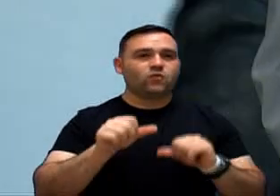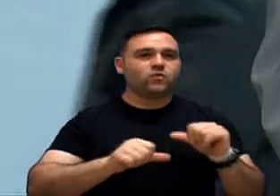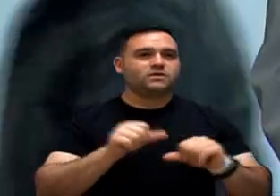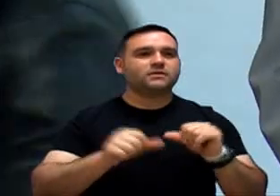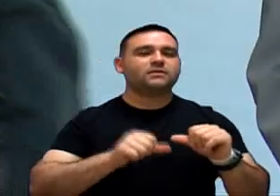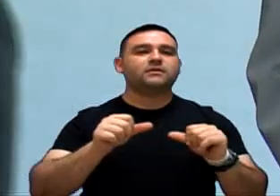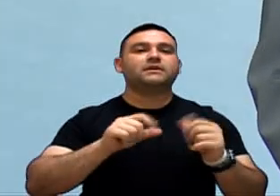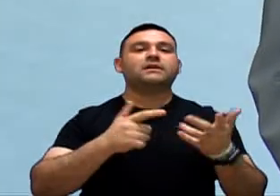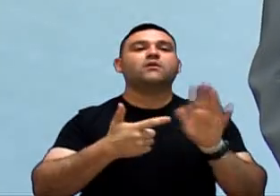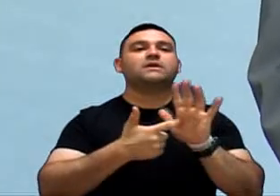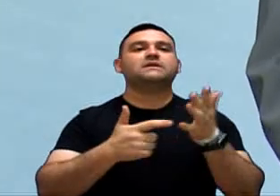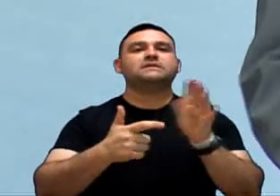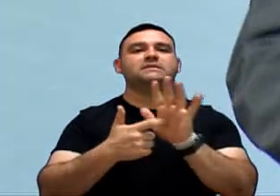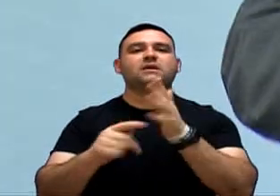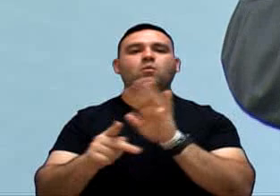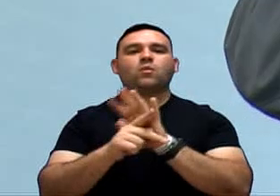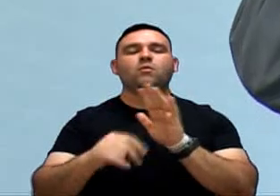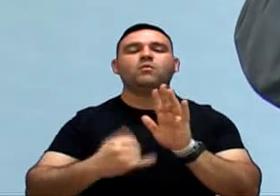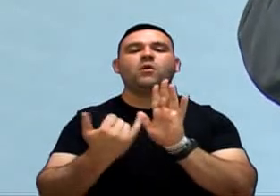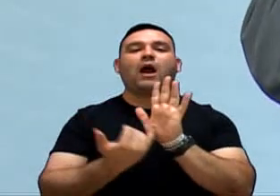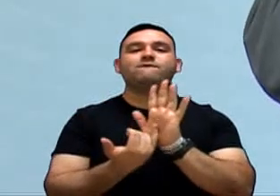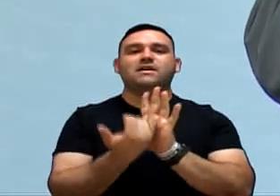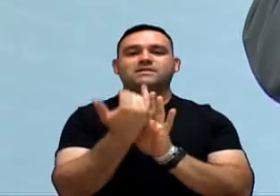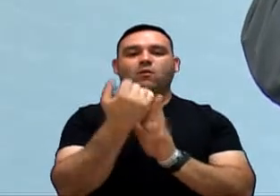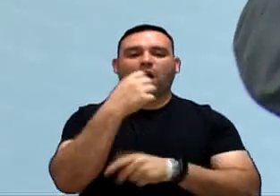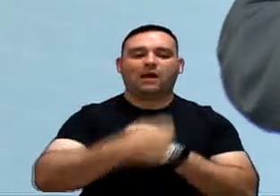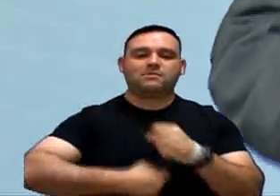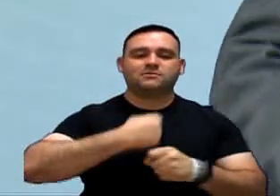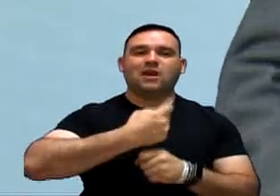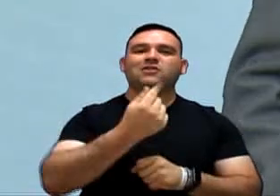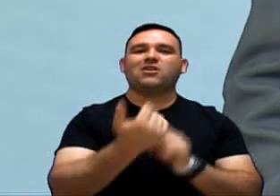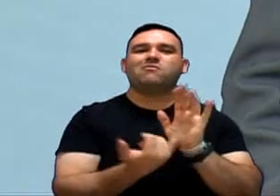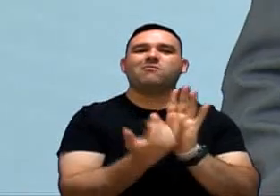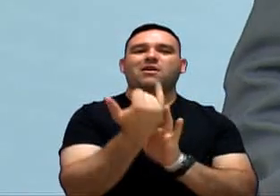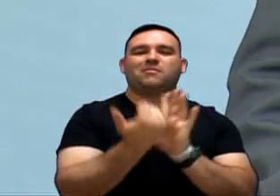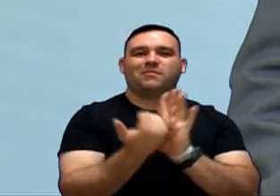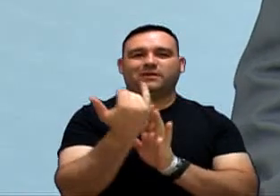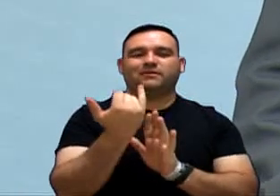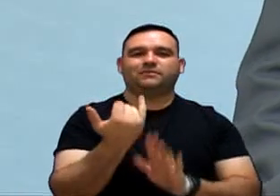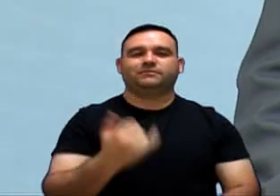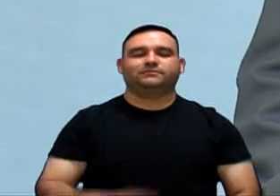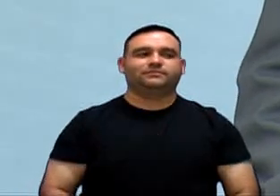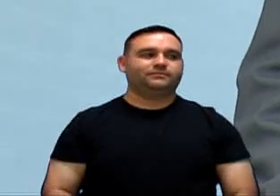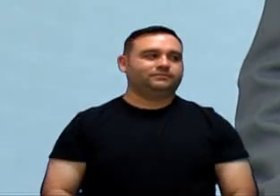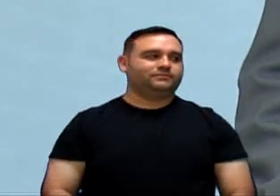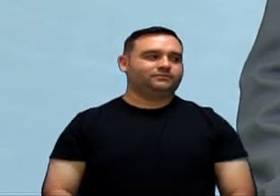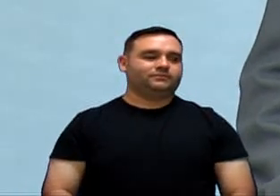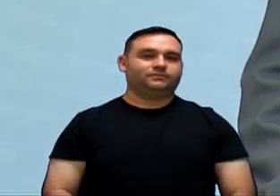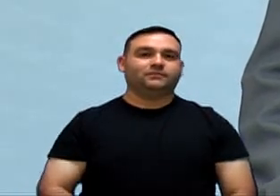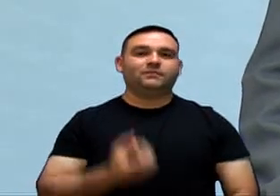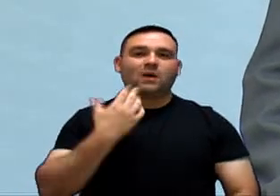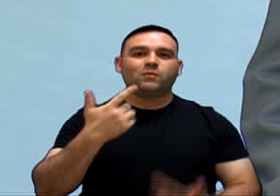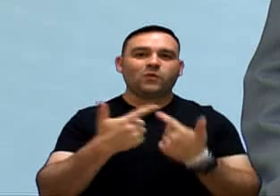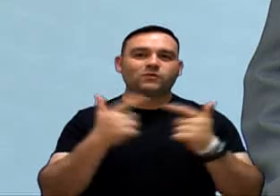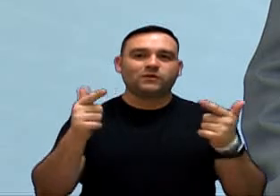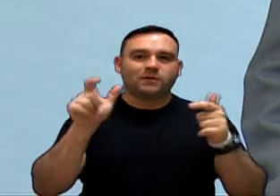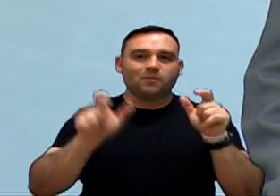dos índices de inflação ano a ano da instituição. Tchau, Rose. Boa sorte para vocês